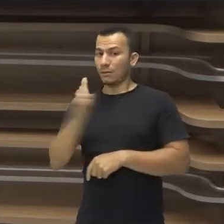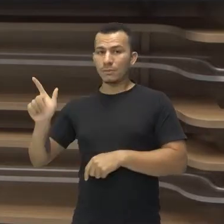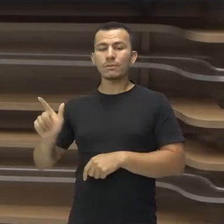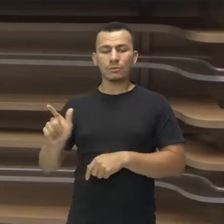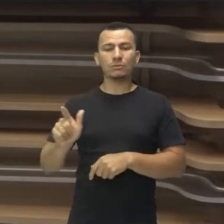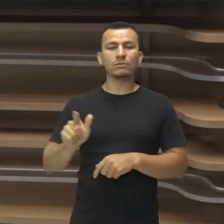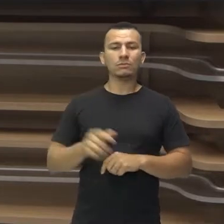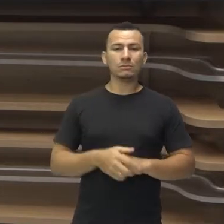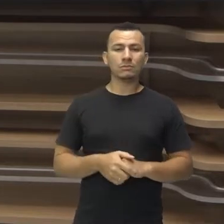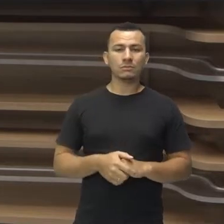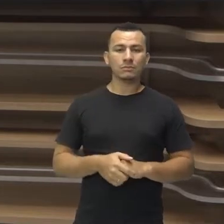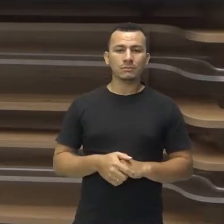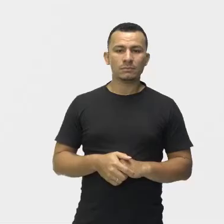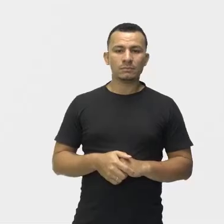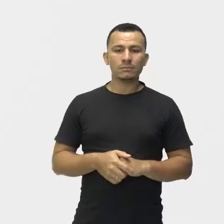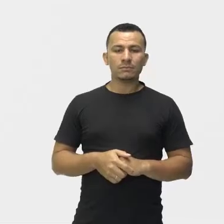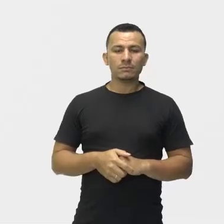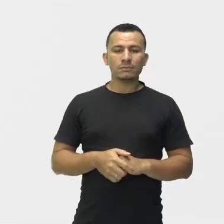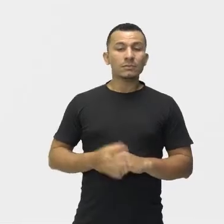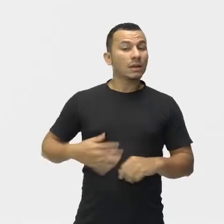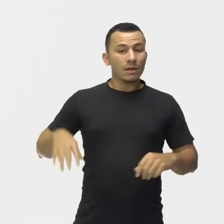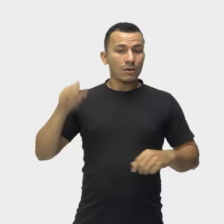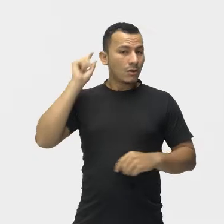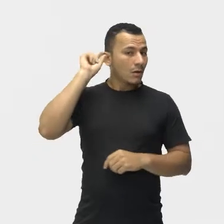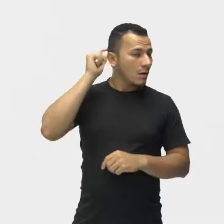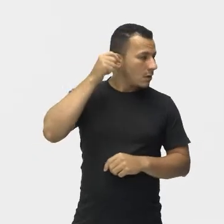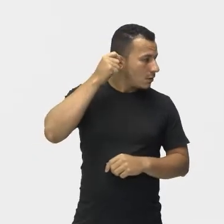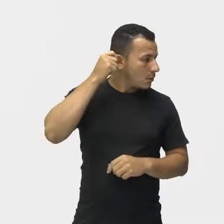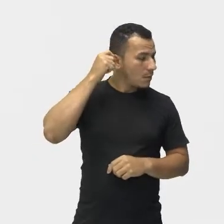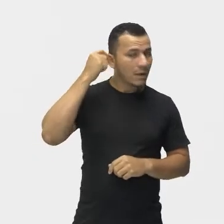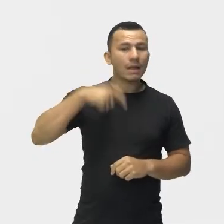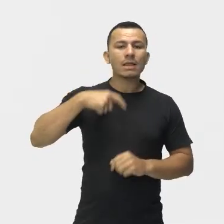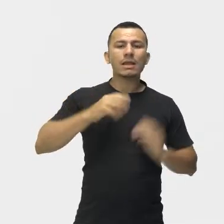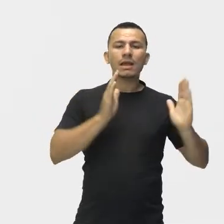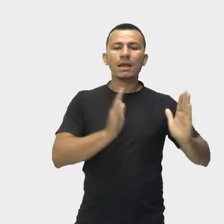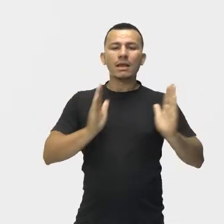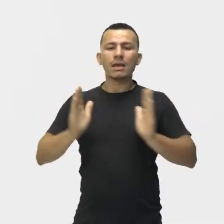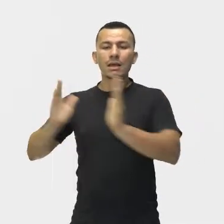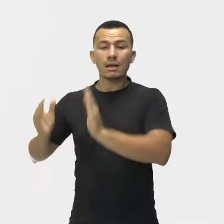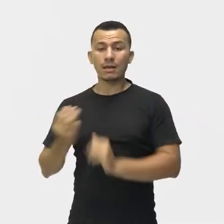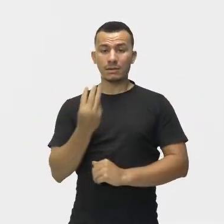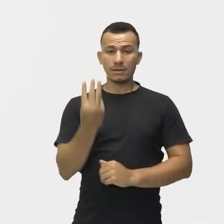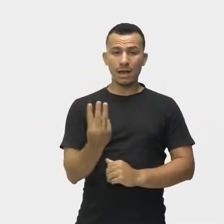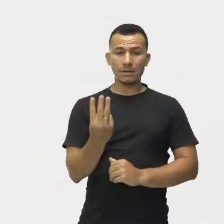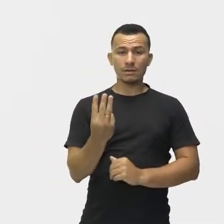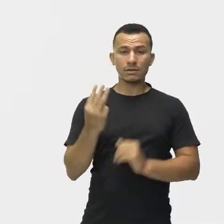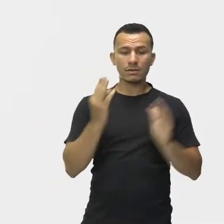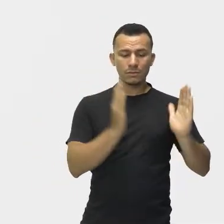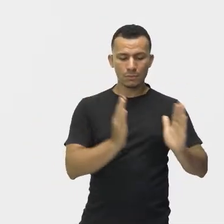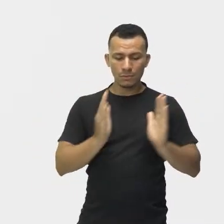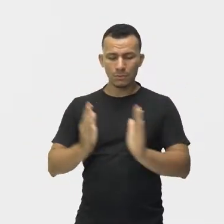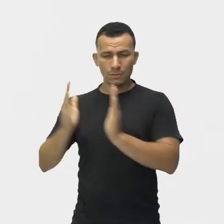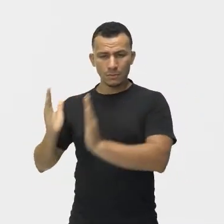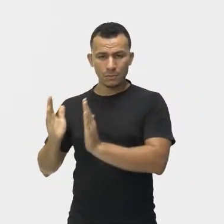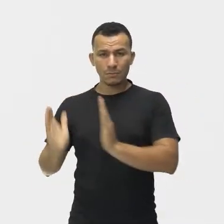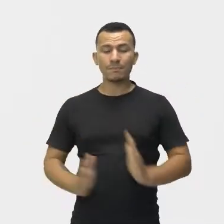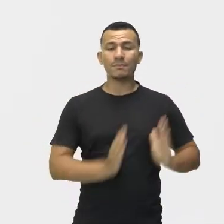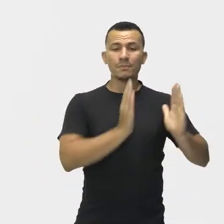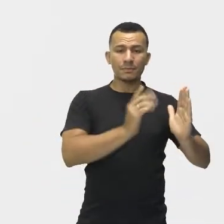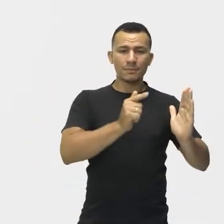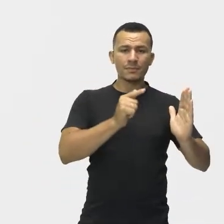temos aí nessa imagem, olha aí, a orelha humana é dividida em 3 segmentos. A gente vai ter aí a